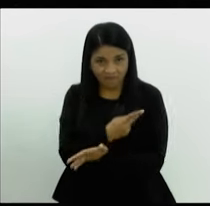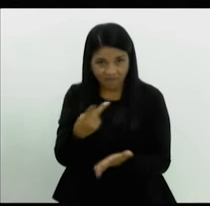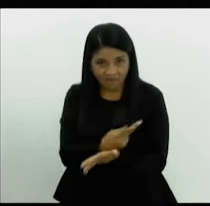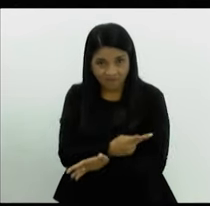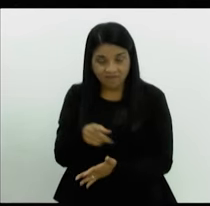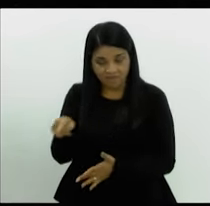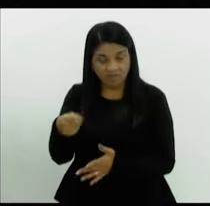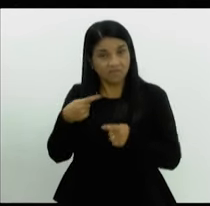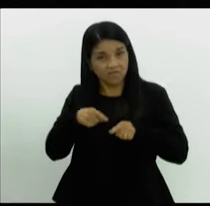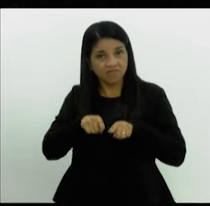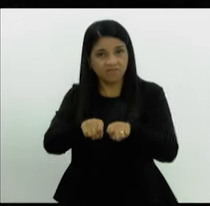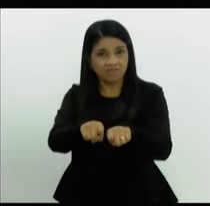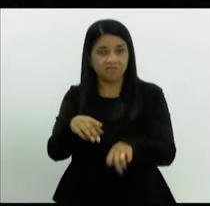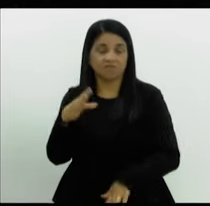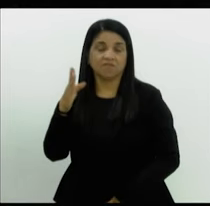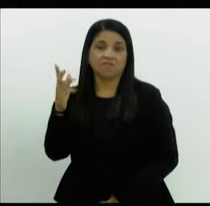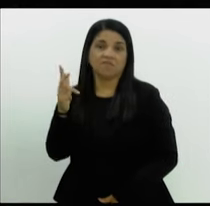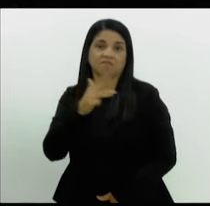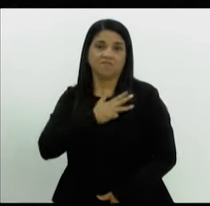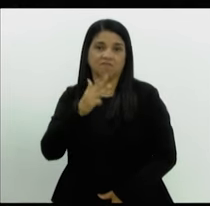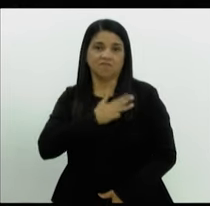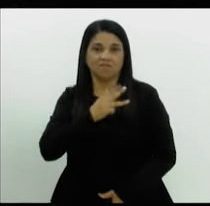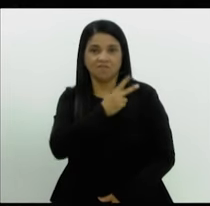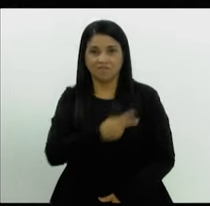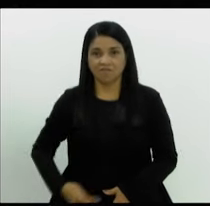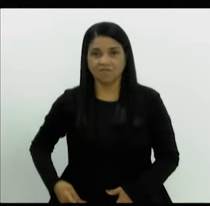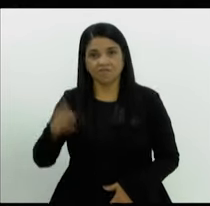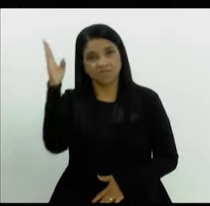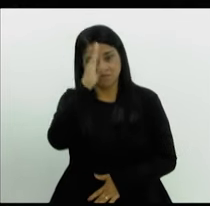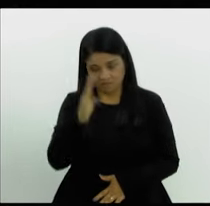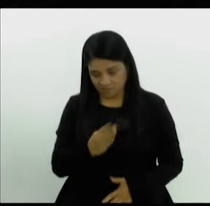maiores aliados do presidente Lula no Brasil.